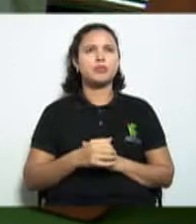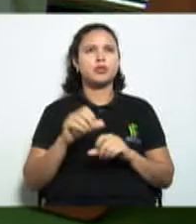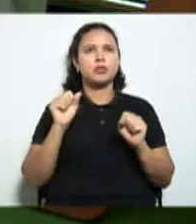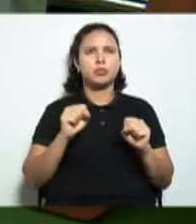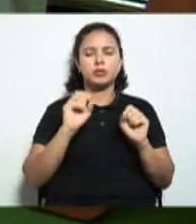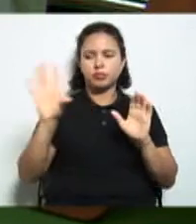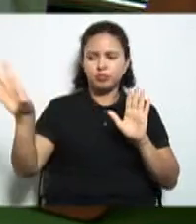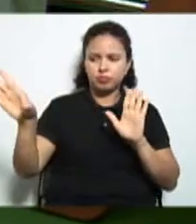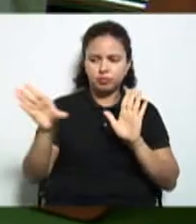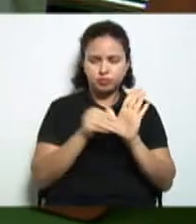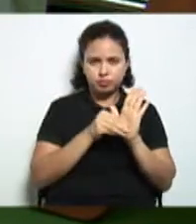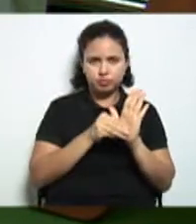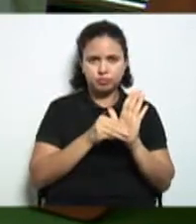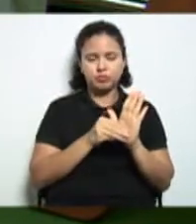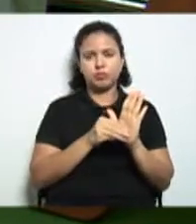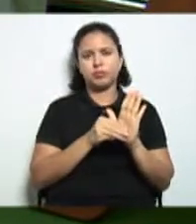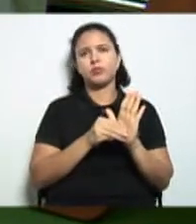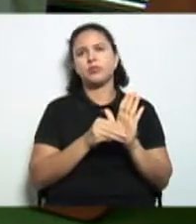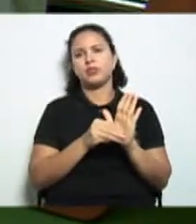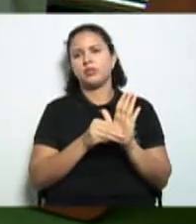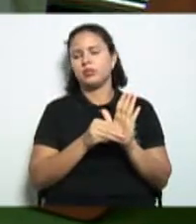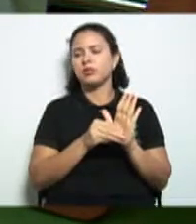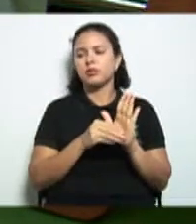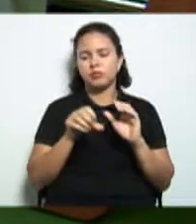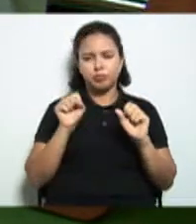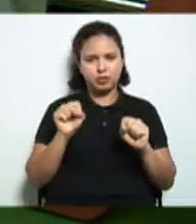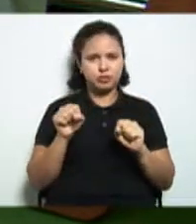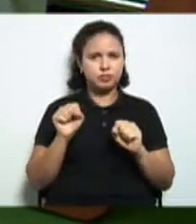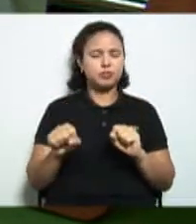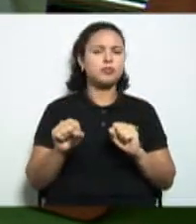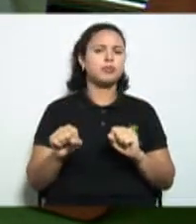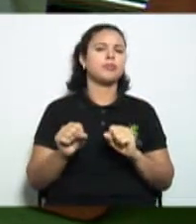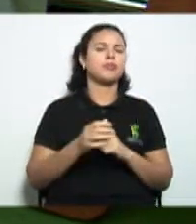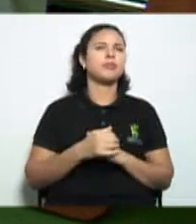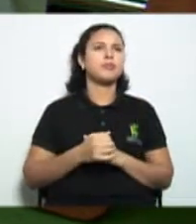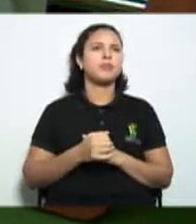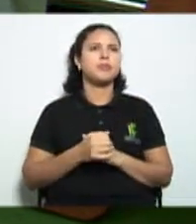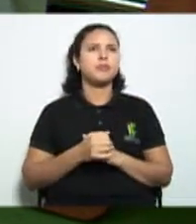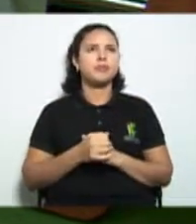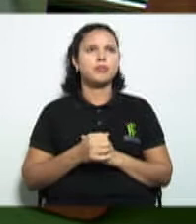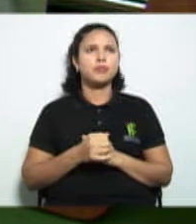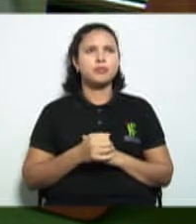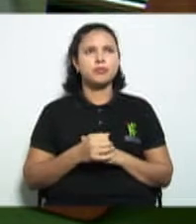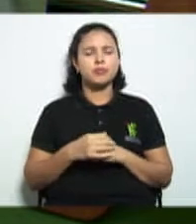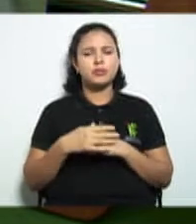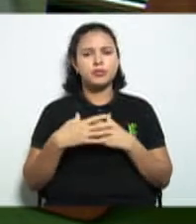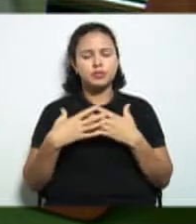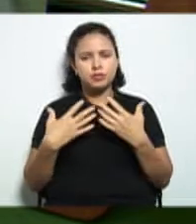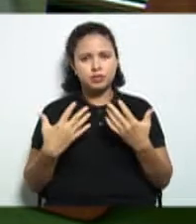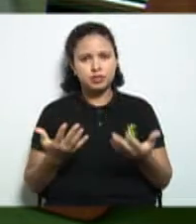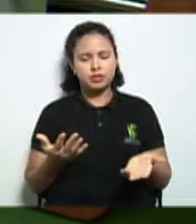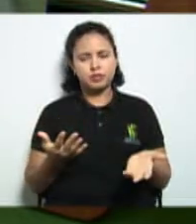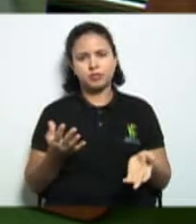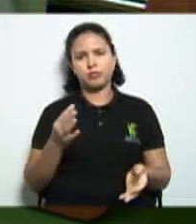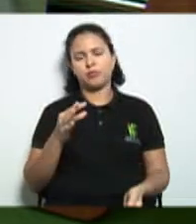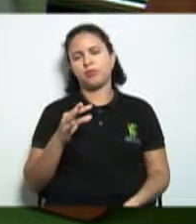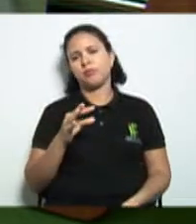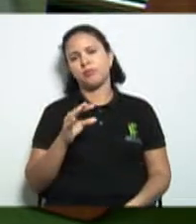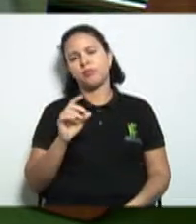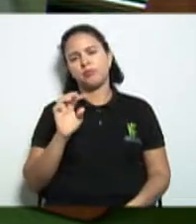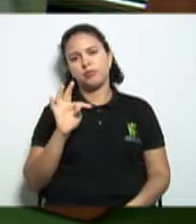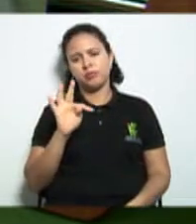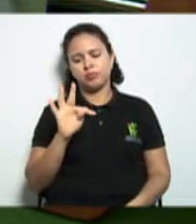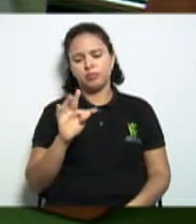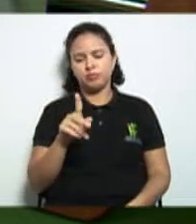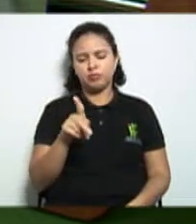então, professor? É, nesse caso, né? Então, o plágio, ele ocorre, né, como nós já dissemos,